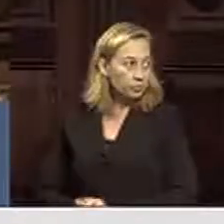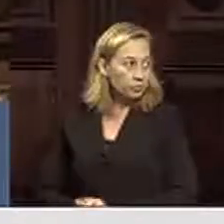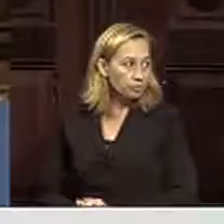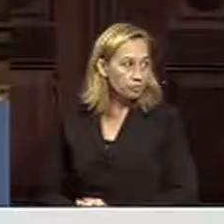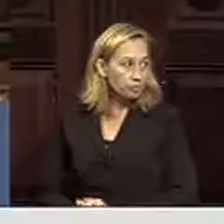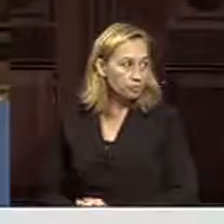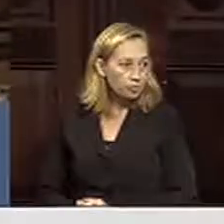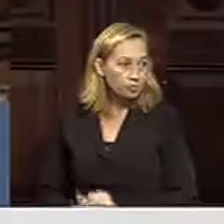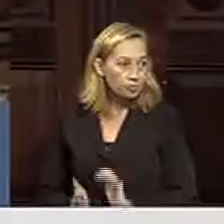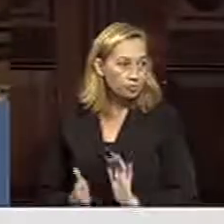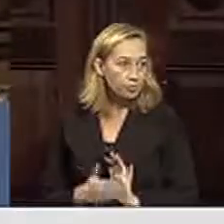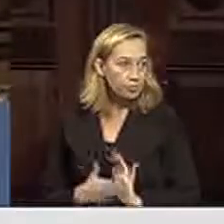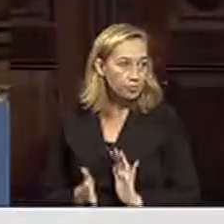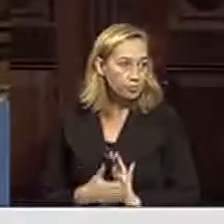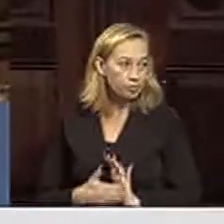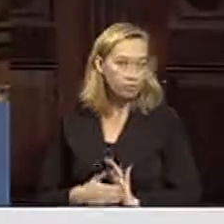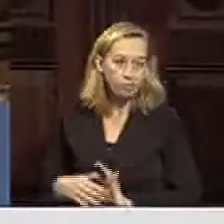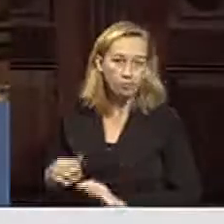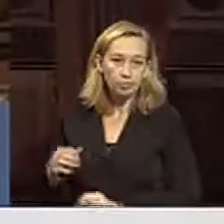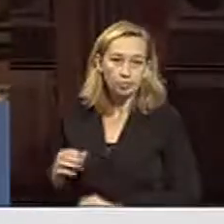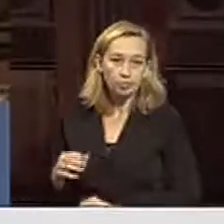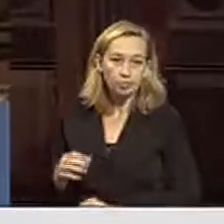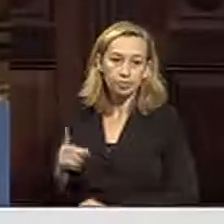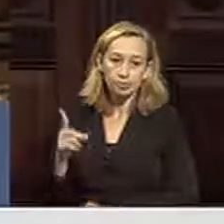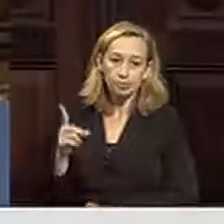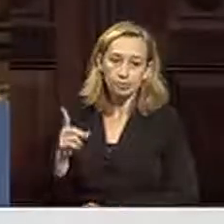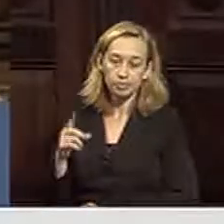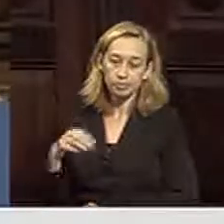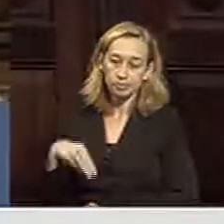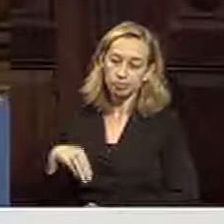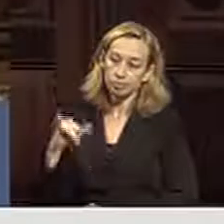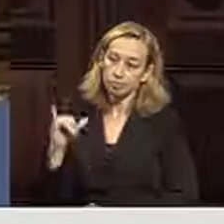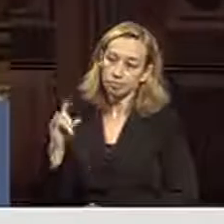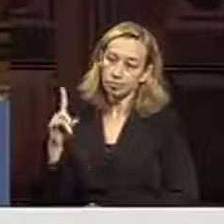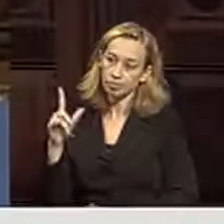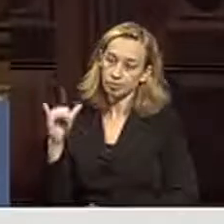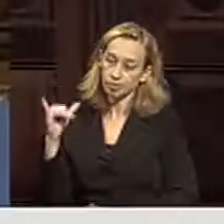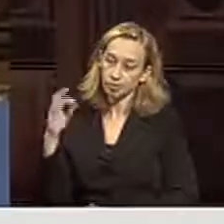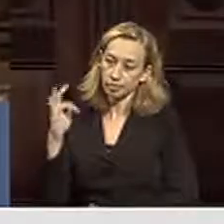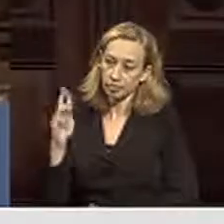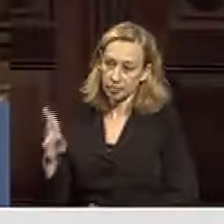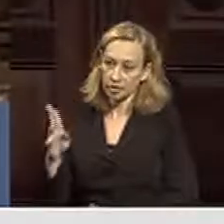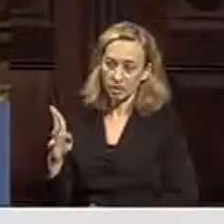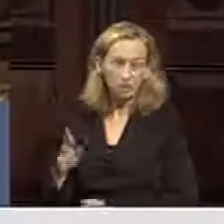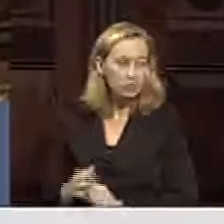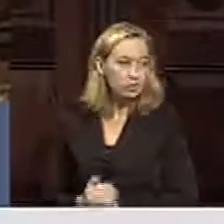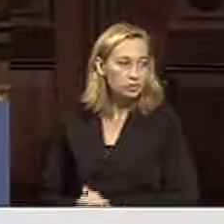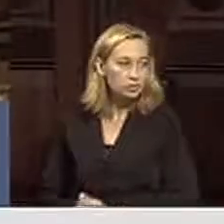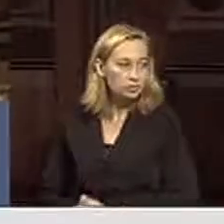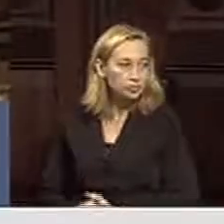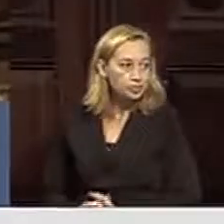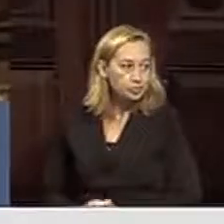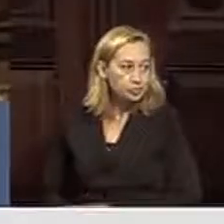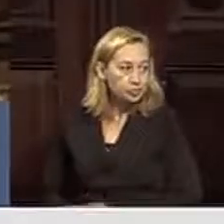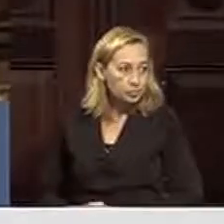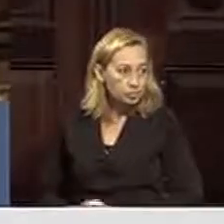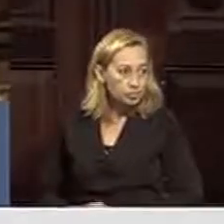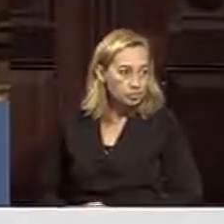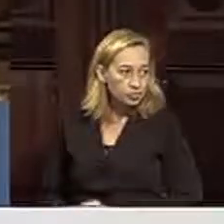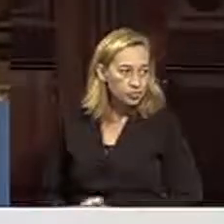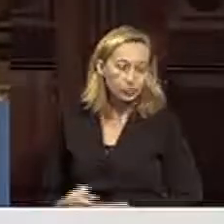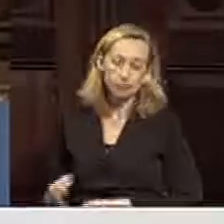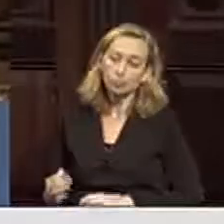da própria ditadura militar. O trabalho que as comissões da verdade fizeram no país inteiro foram